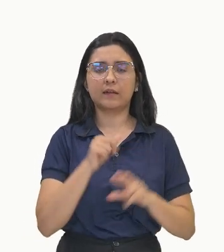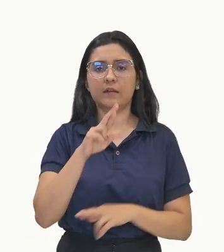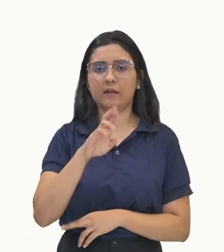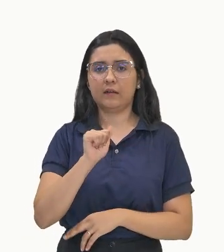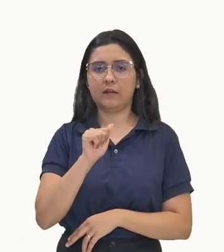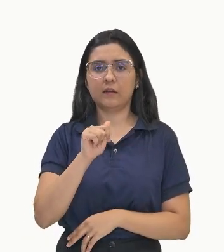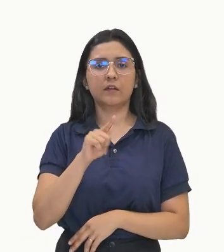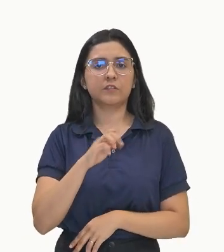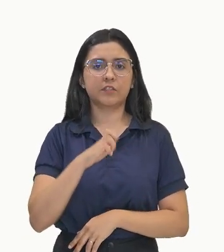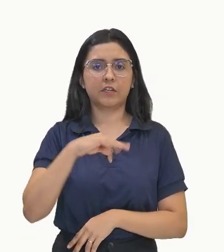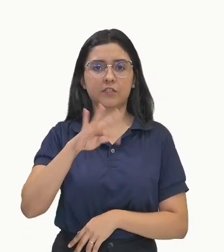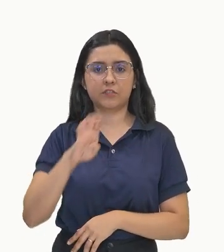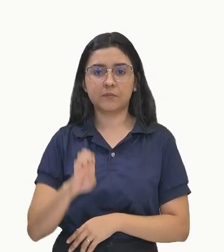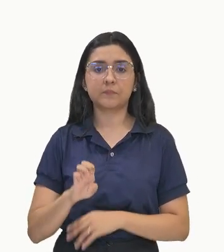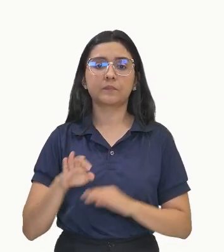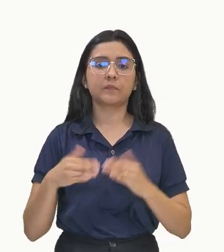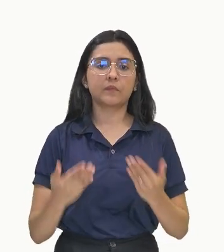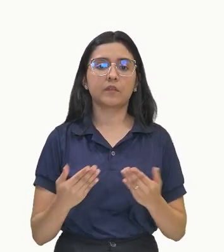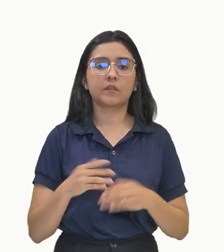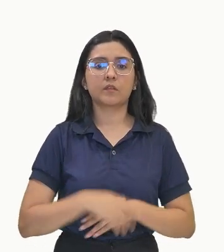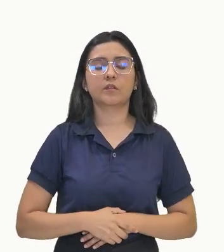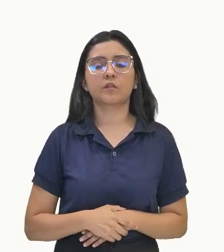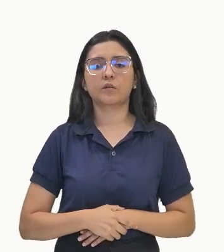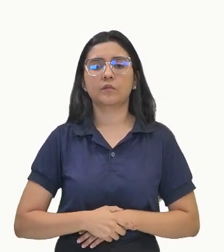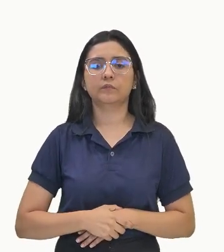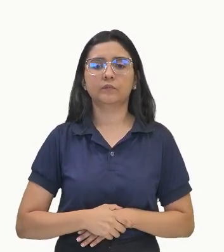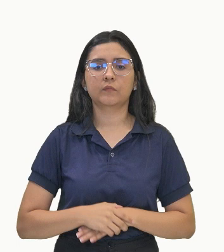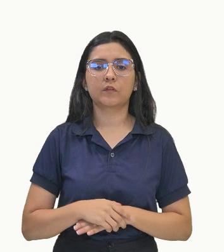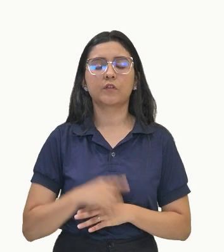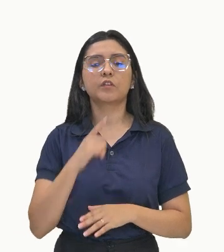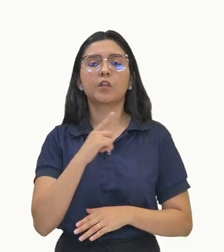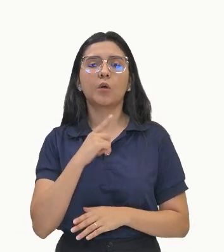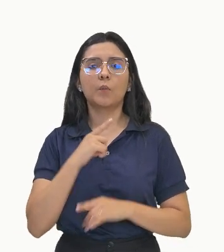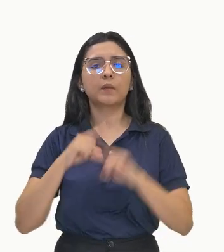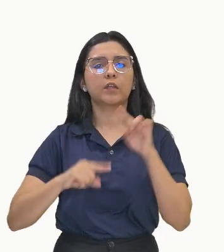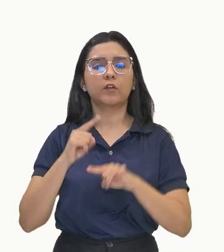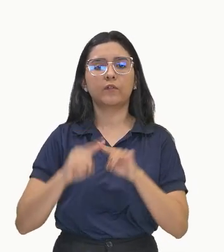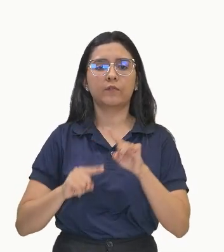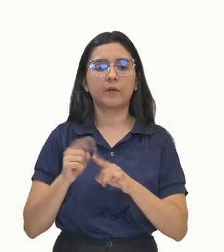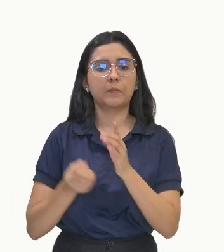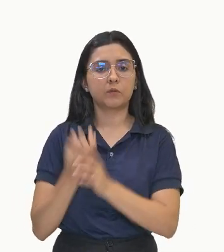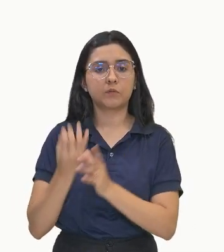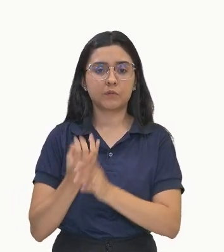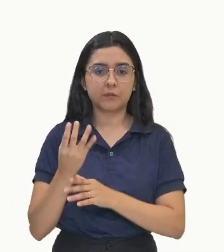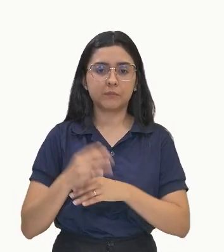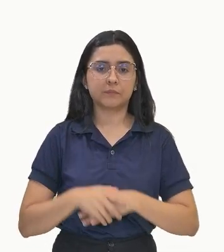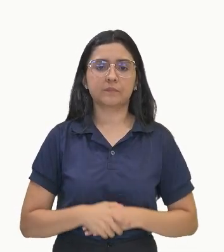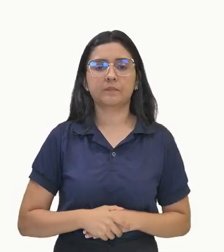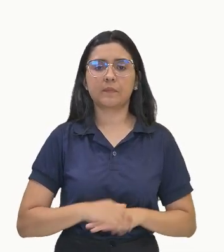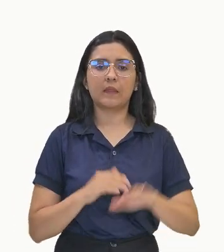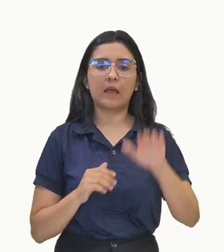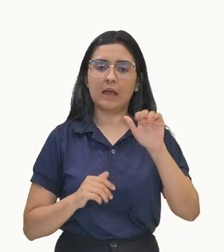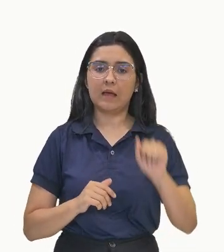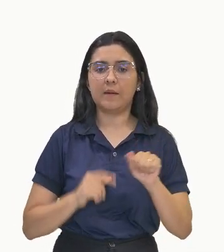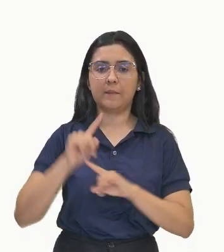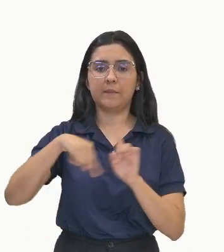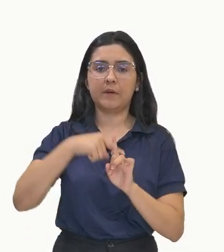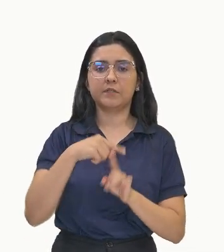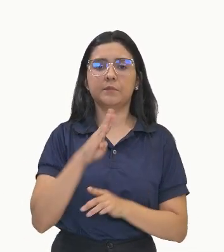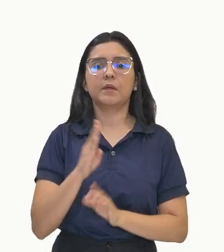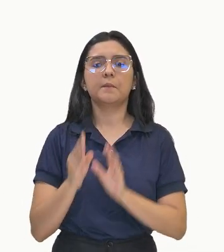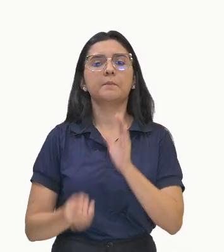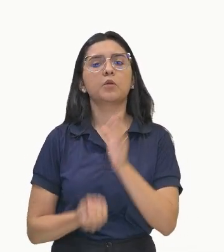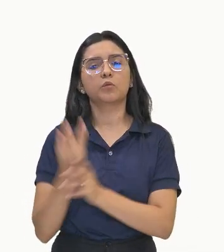né? E o produto vai ser formado, ou seja, A mais B